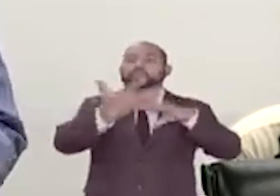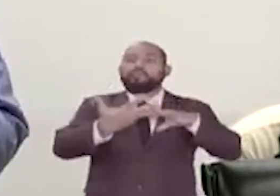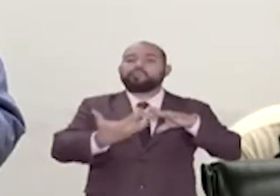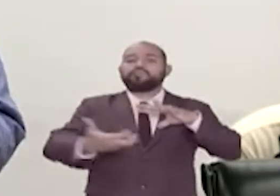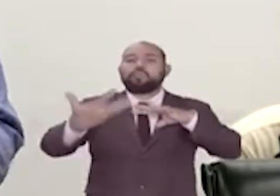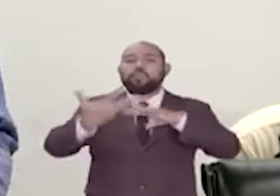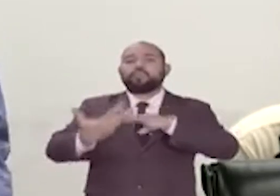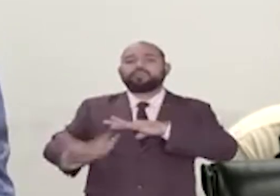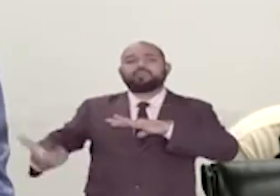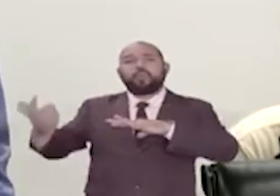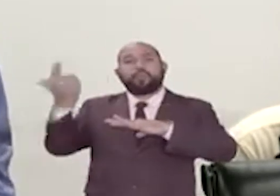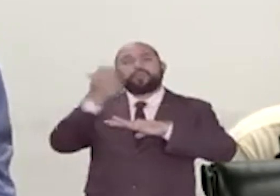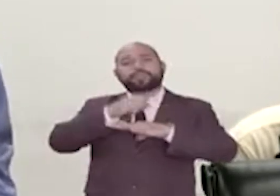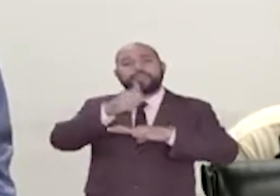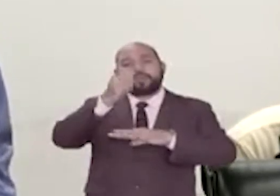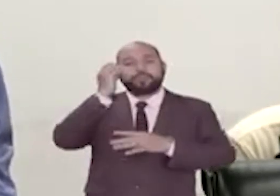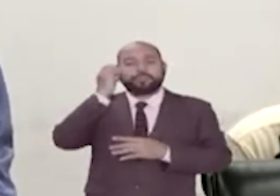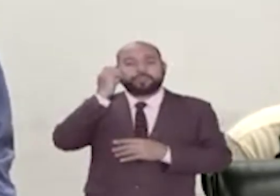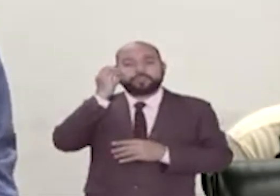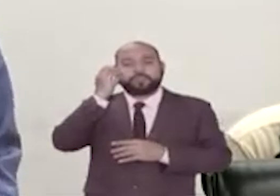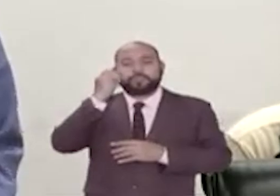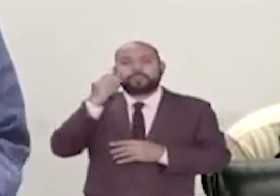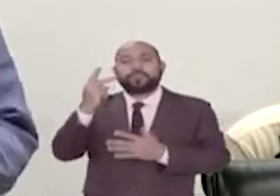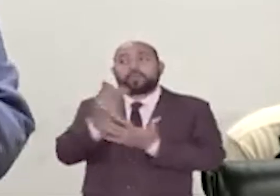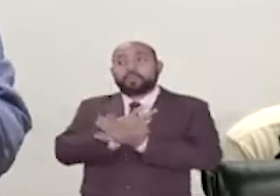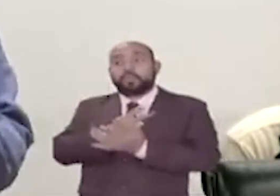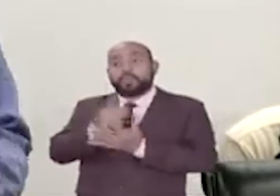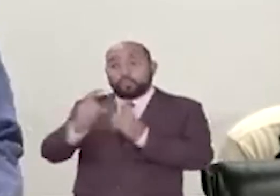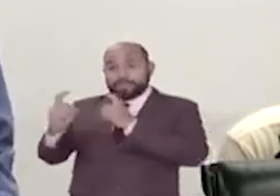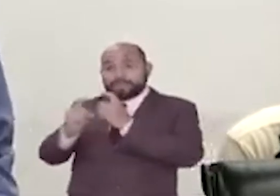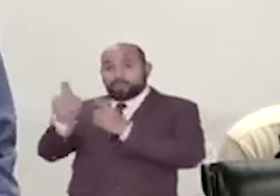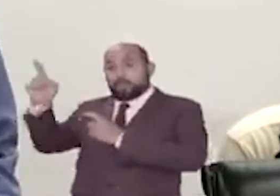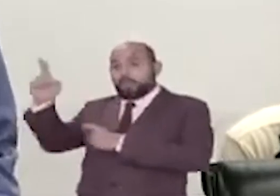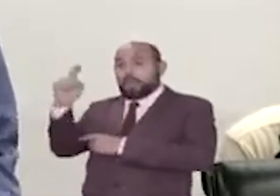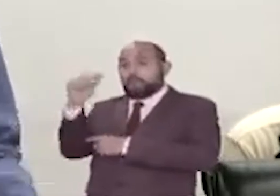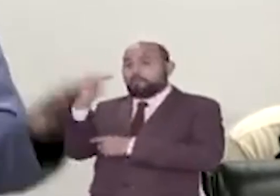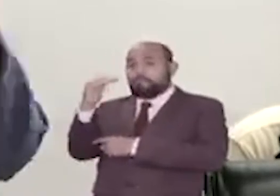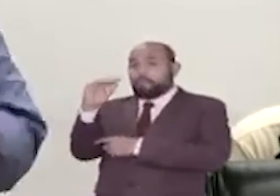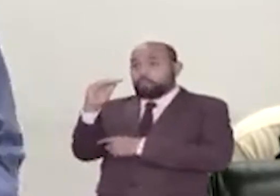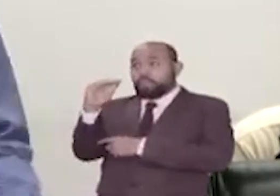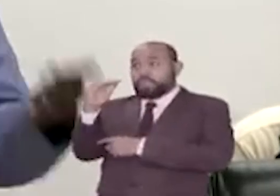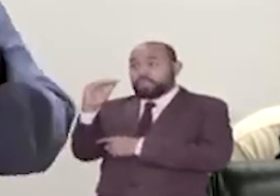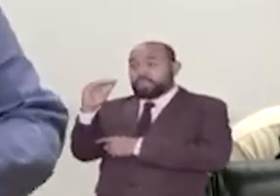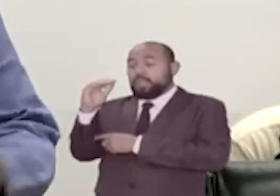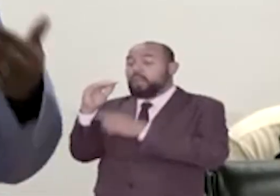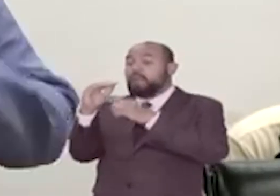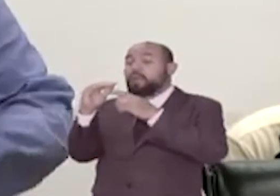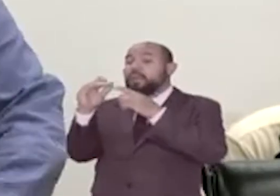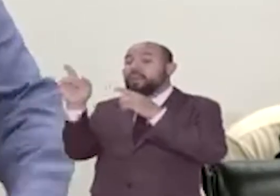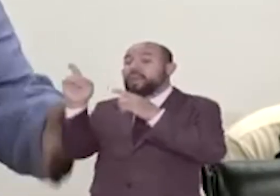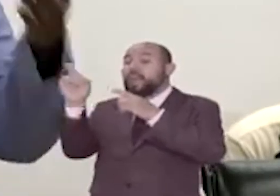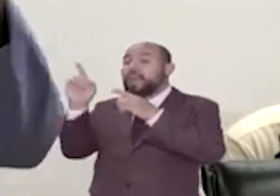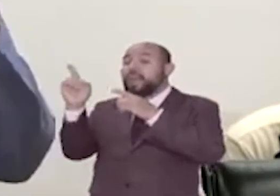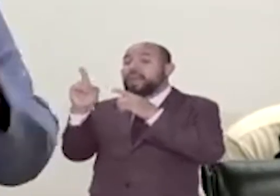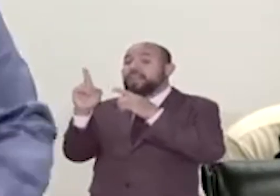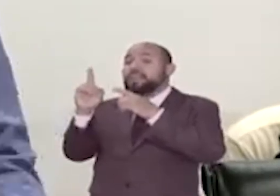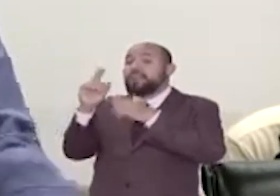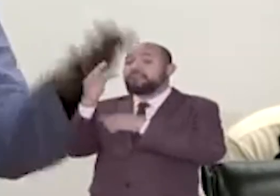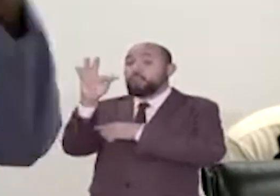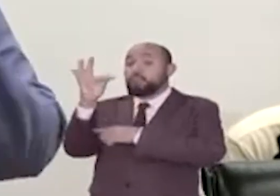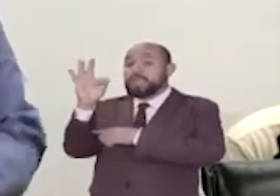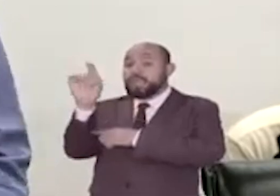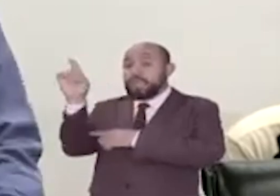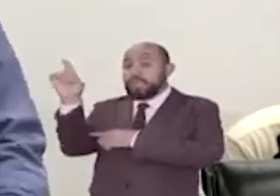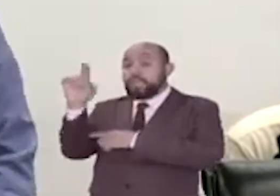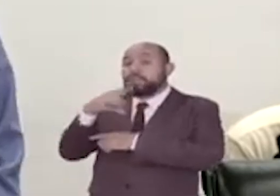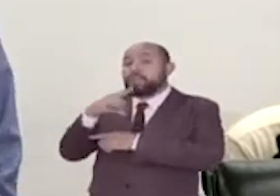Até, inclusive, está tendo a comissão da questão da fronteira, que já está se pensando com a FRJ, uma solução baseada na própria natureza, uma